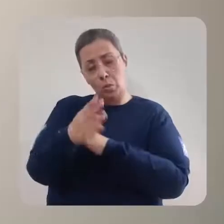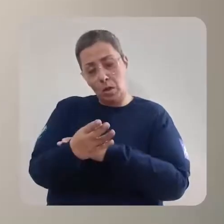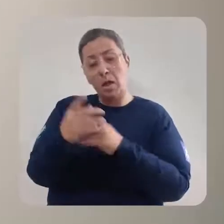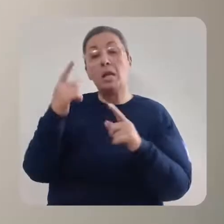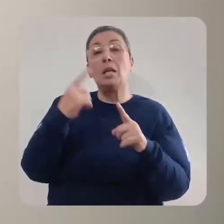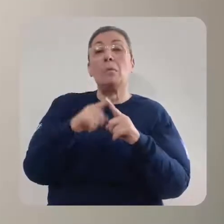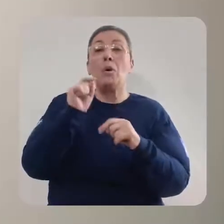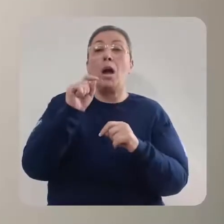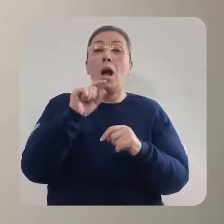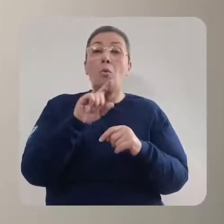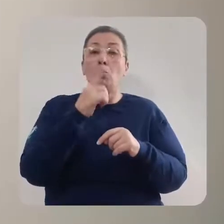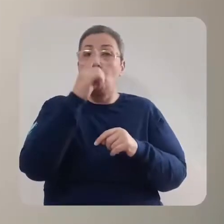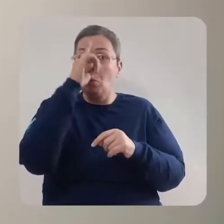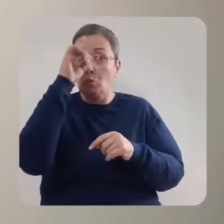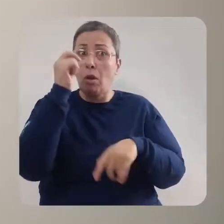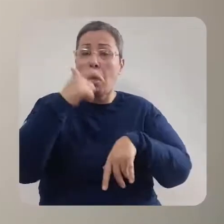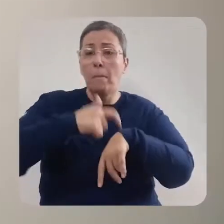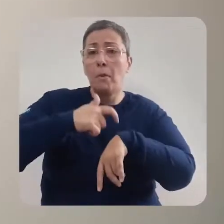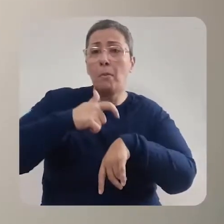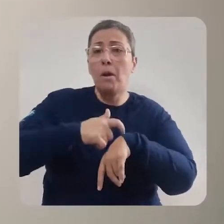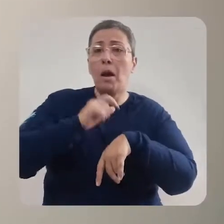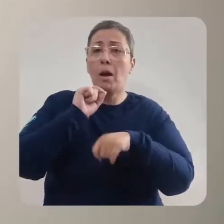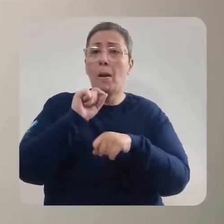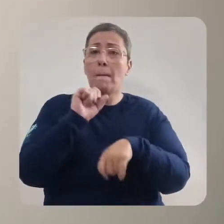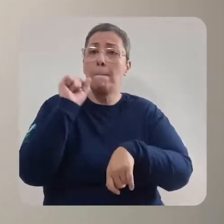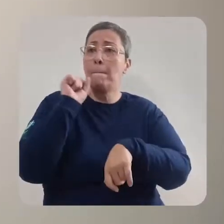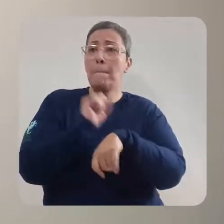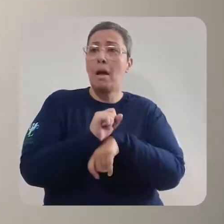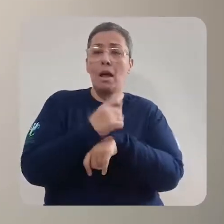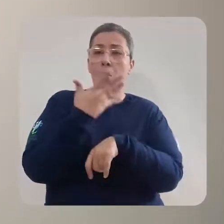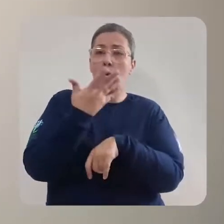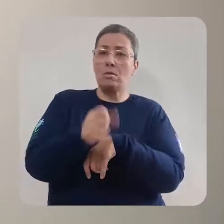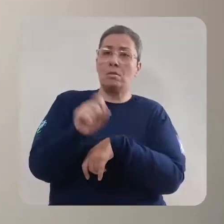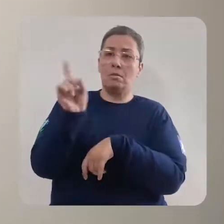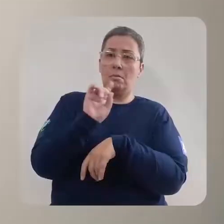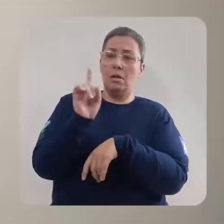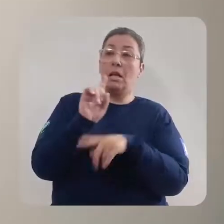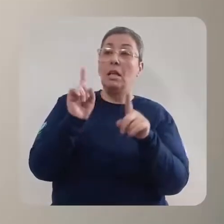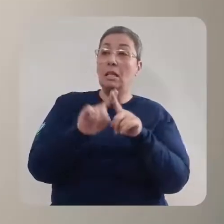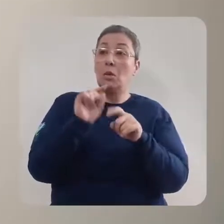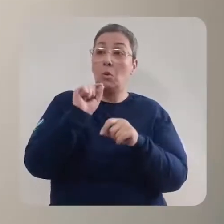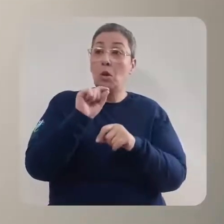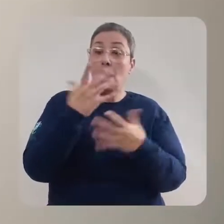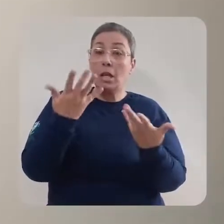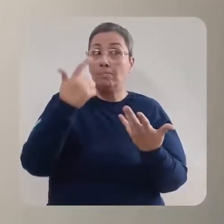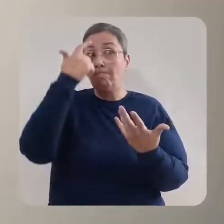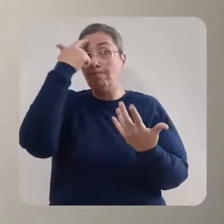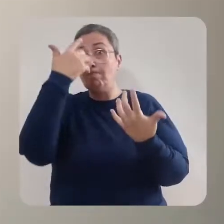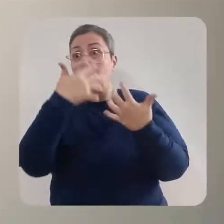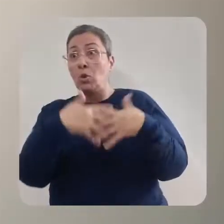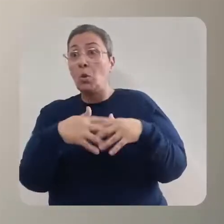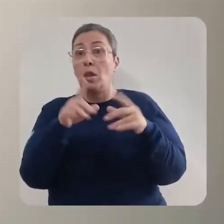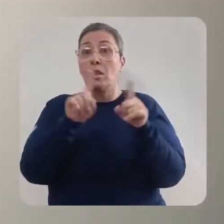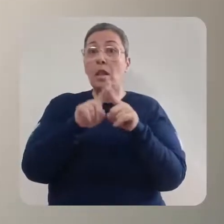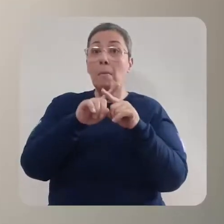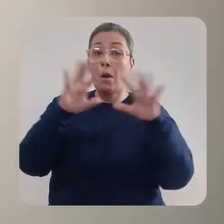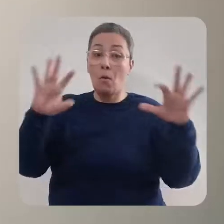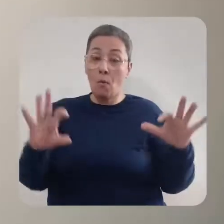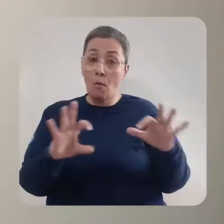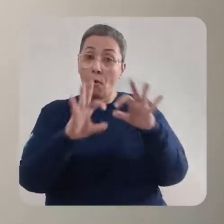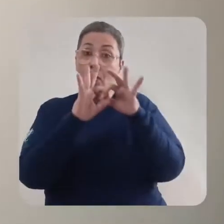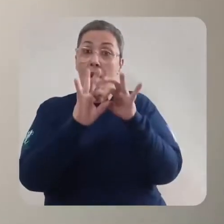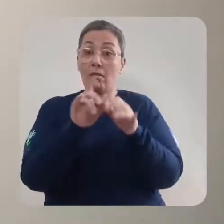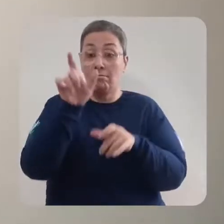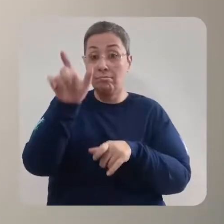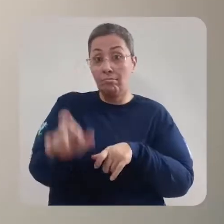cabelo. Aí chega um determinado momento que ele para de deixar. Então aquilo me faz pensar também o vínculo que